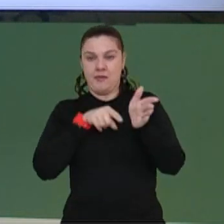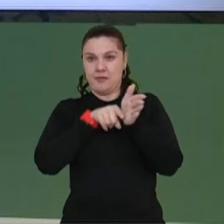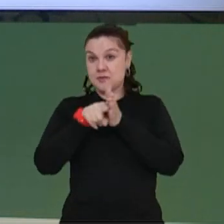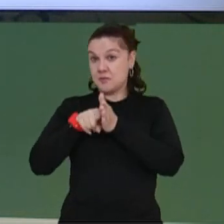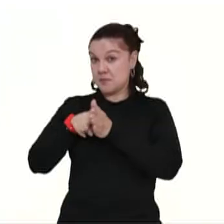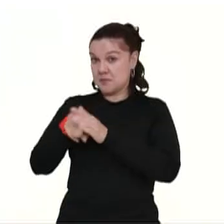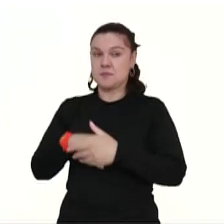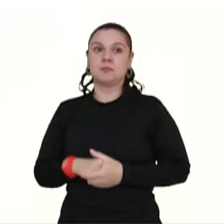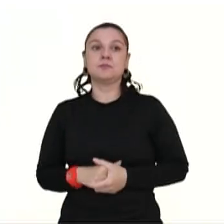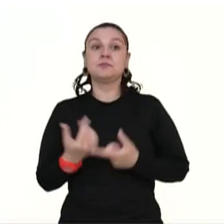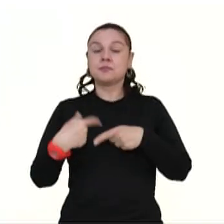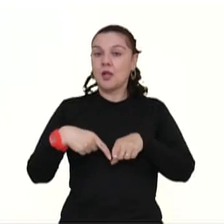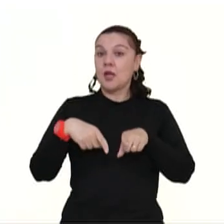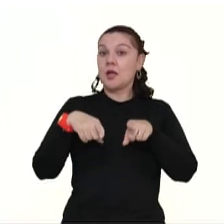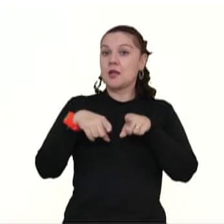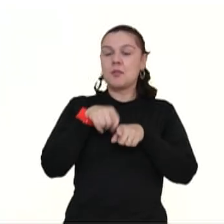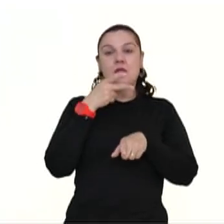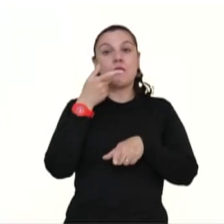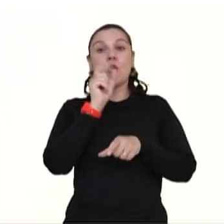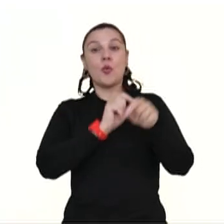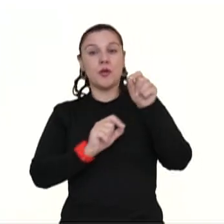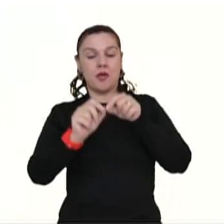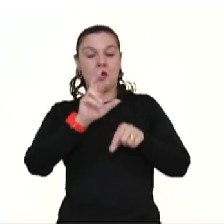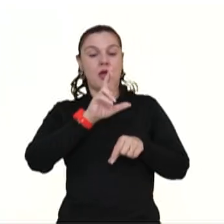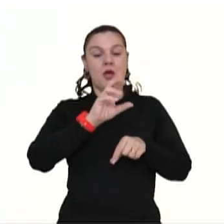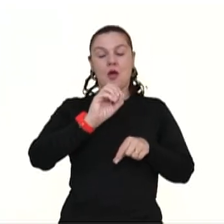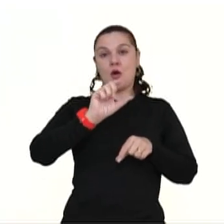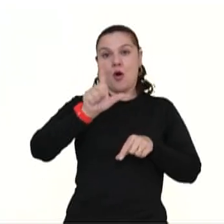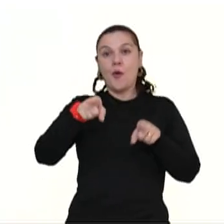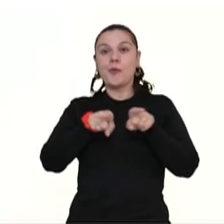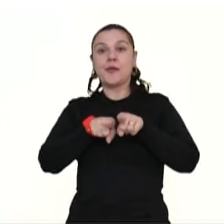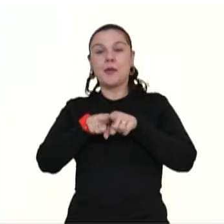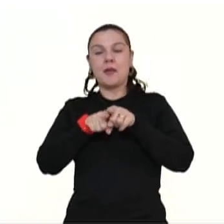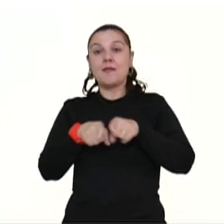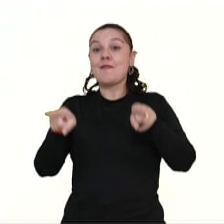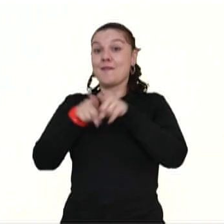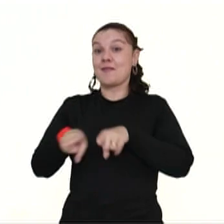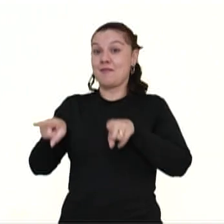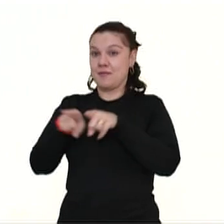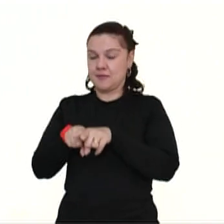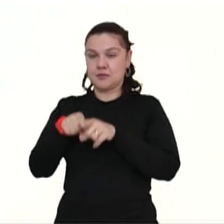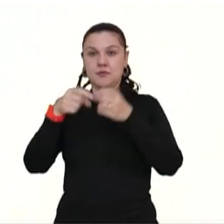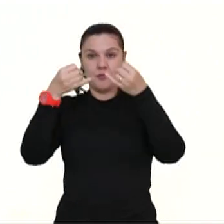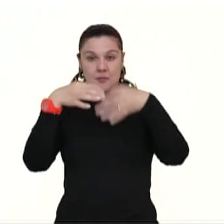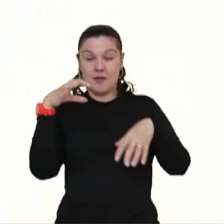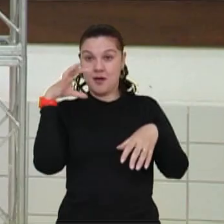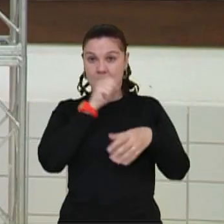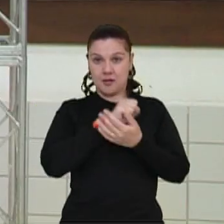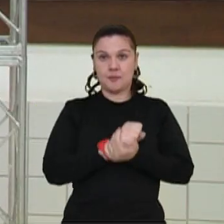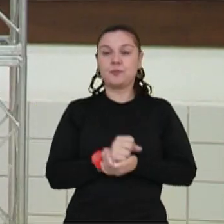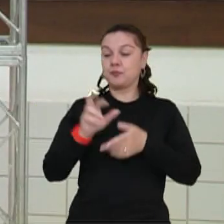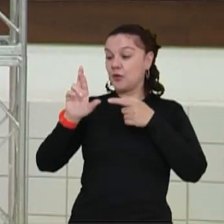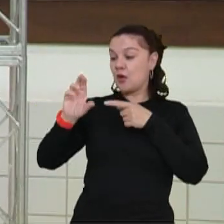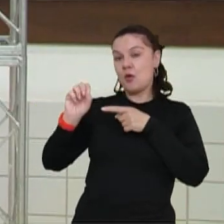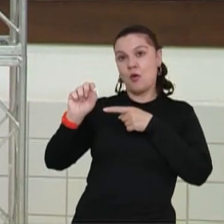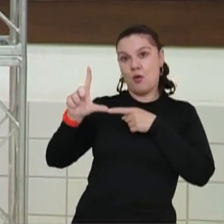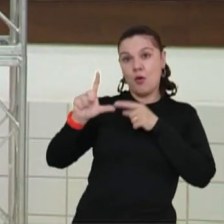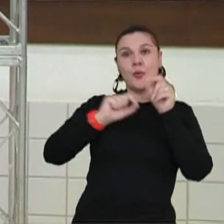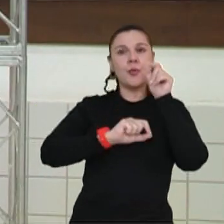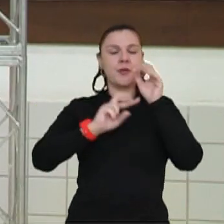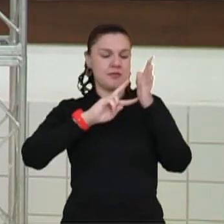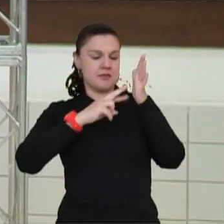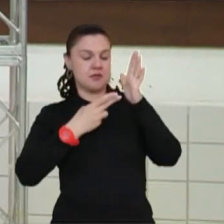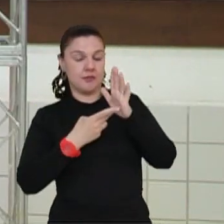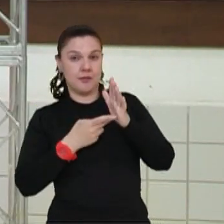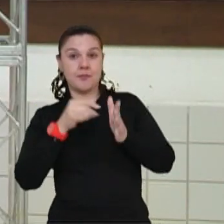certo? Nós também falamos de rol e frequência. Você se lembra o que é cada coisa? Vou te recordar rapidinho. O rol é o